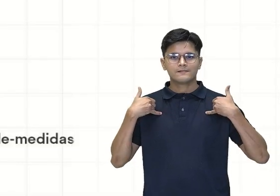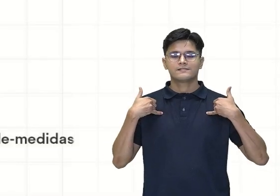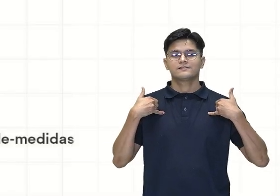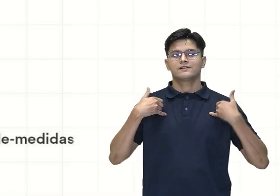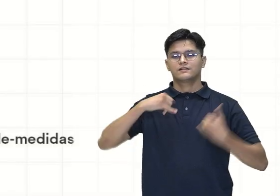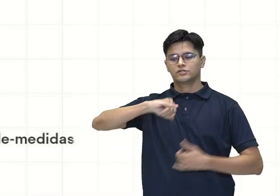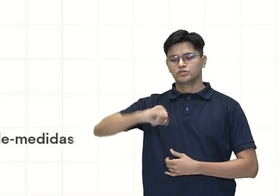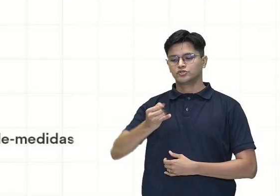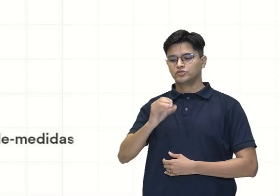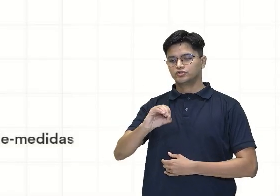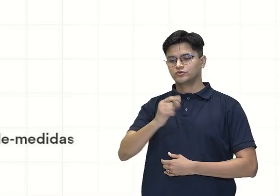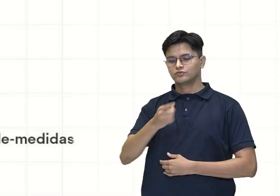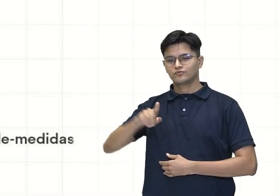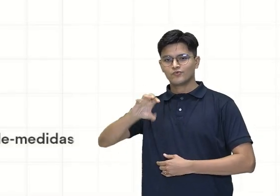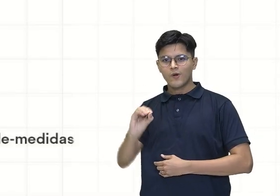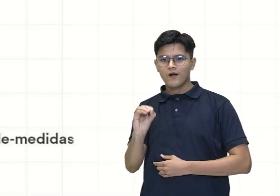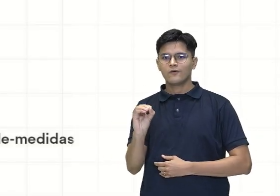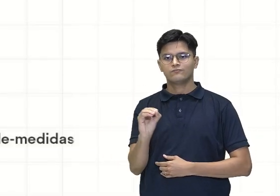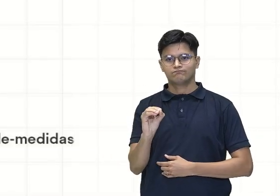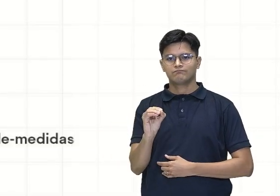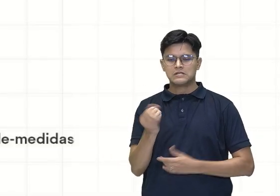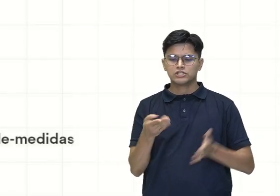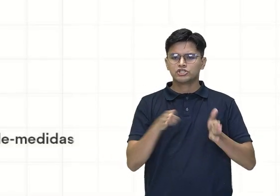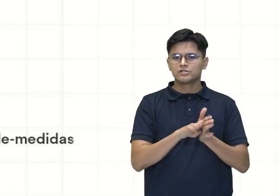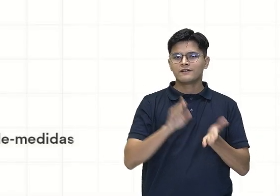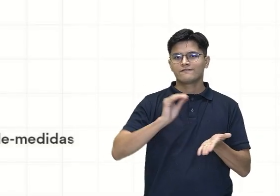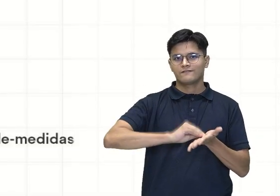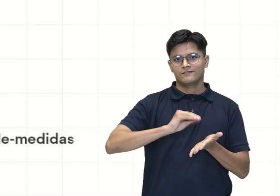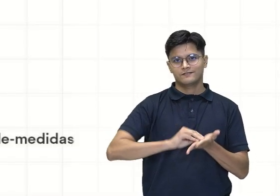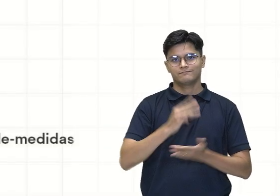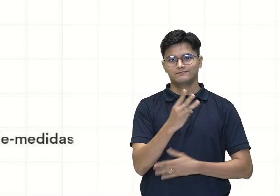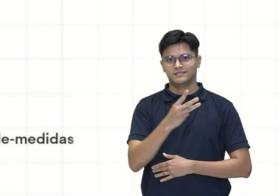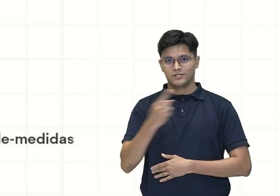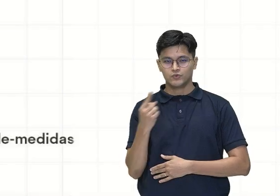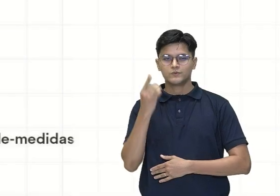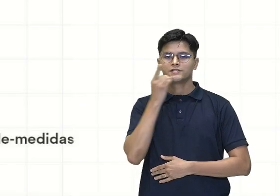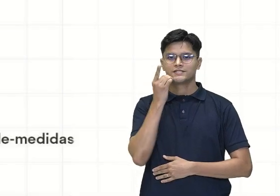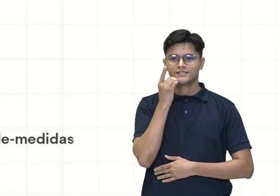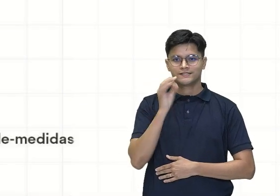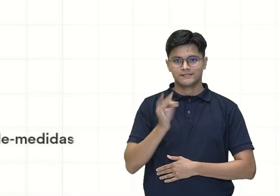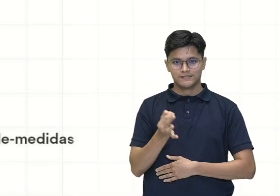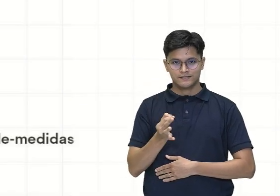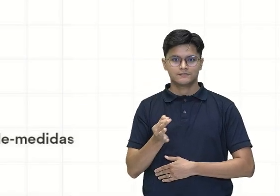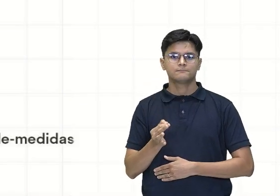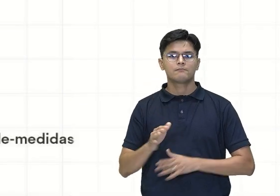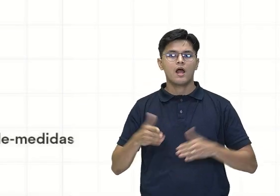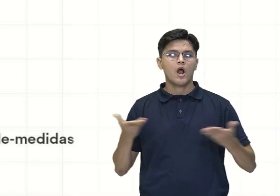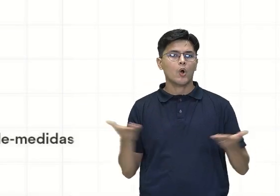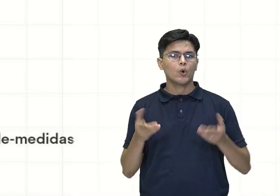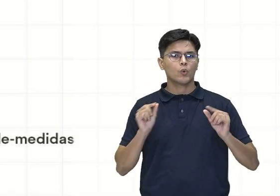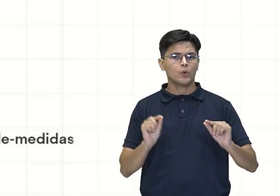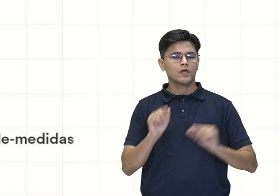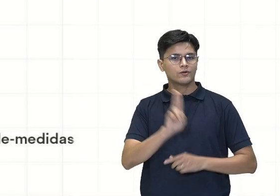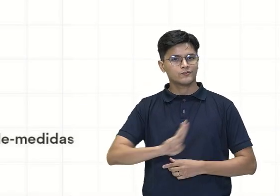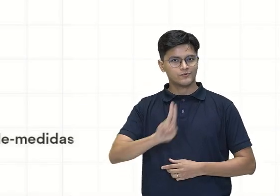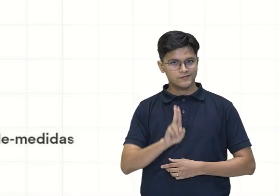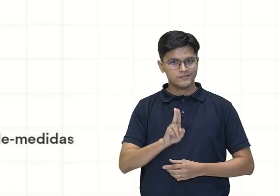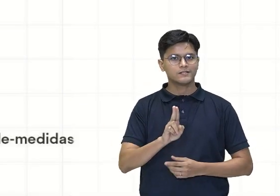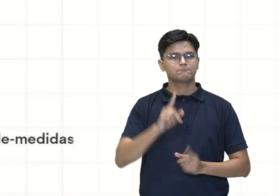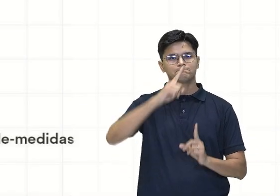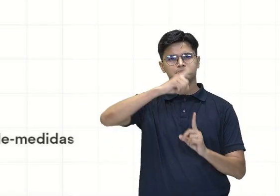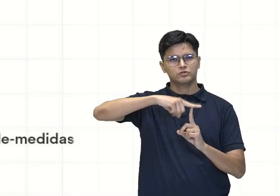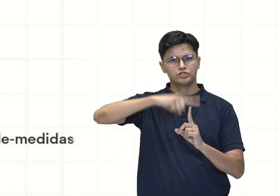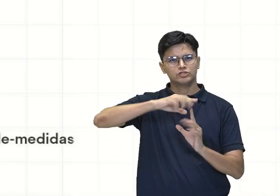medida, que é agora a nossa unidade de medida de tempo. A gente pode aí colocar segundos, né,